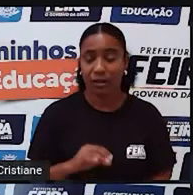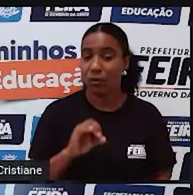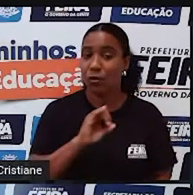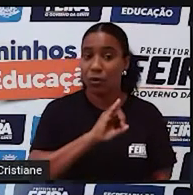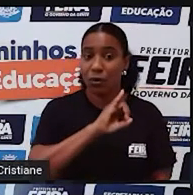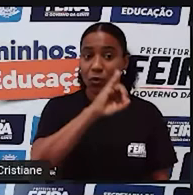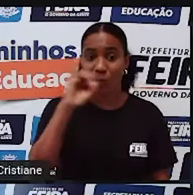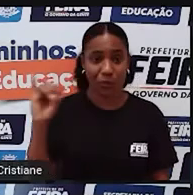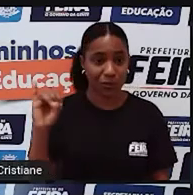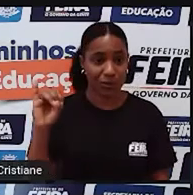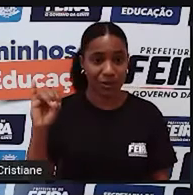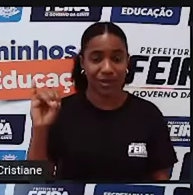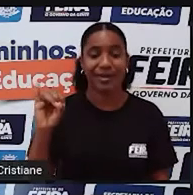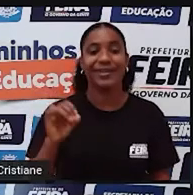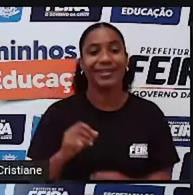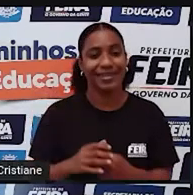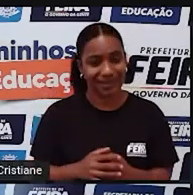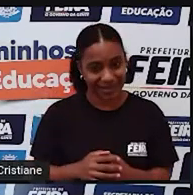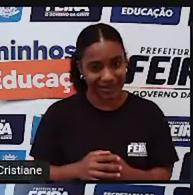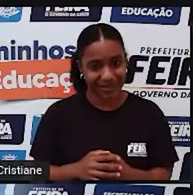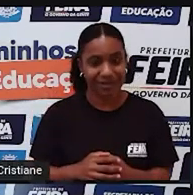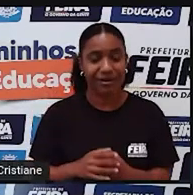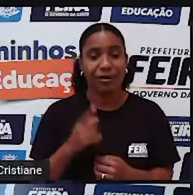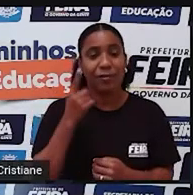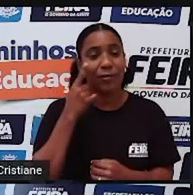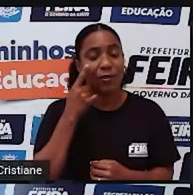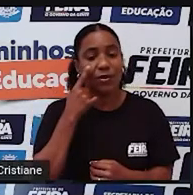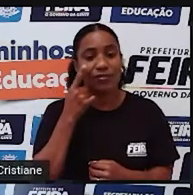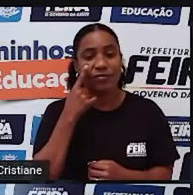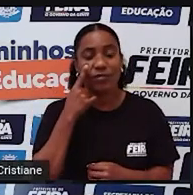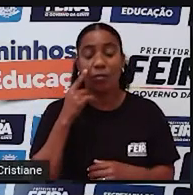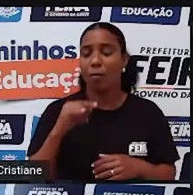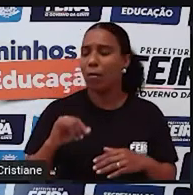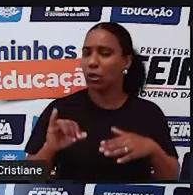de cumprimentar as pessoas, mas numa situação